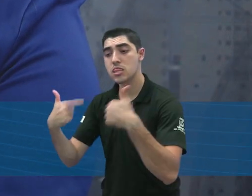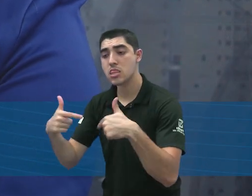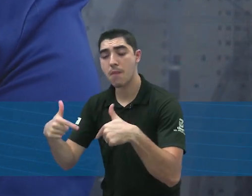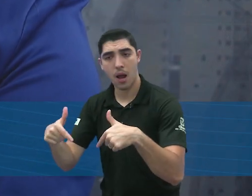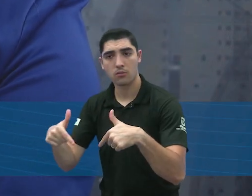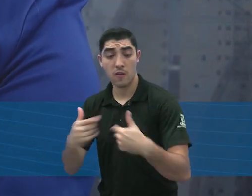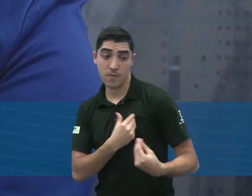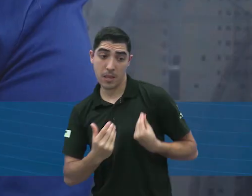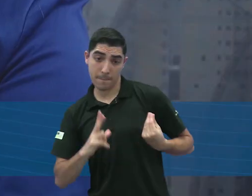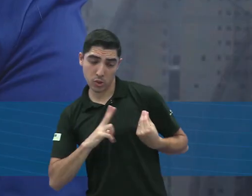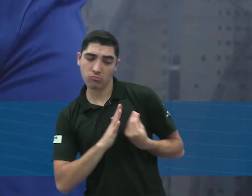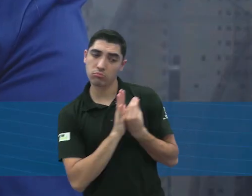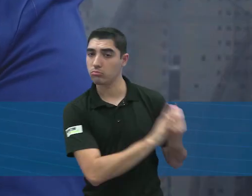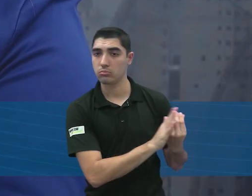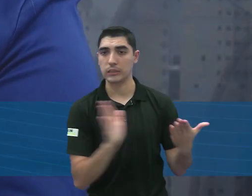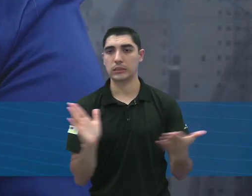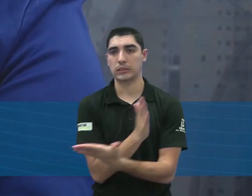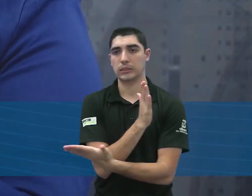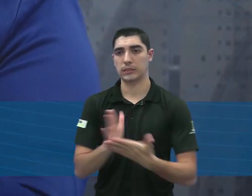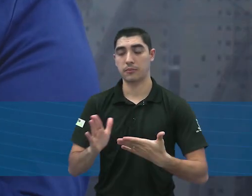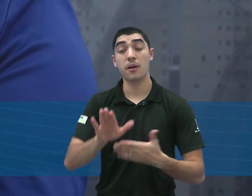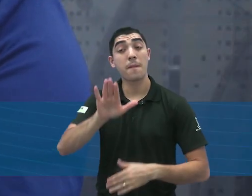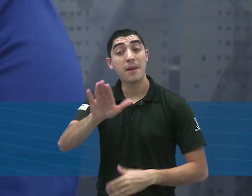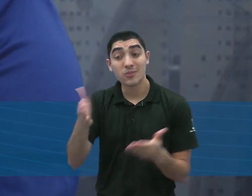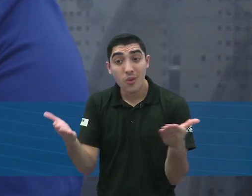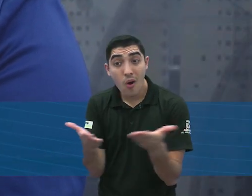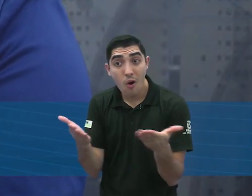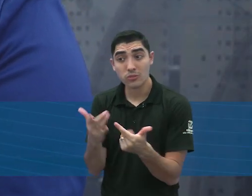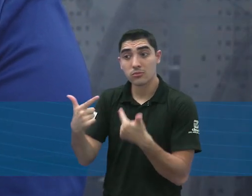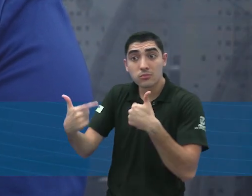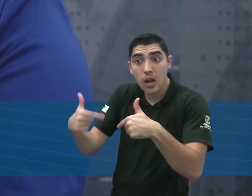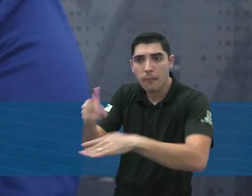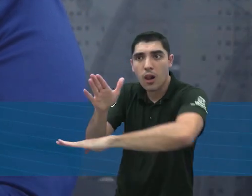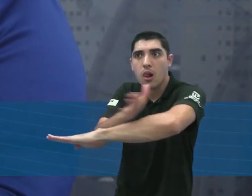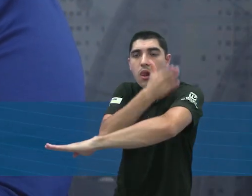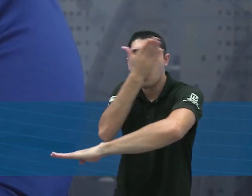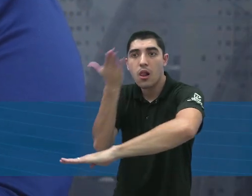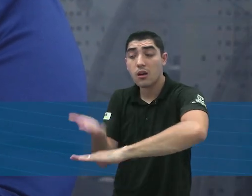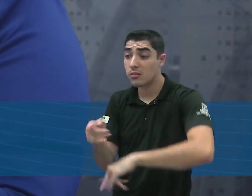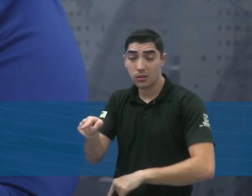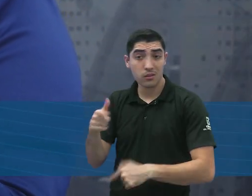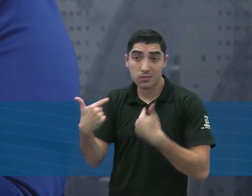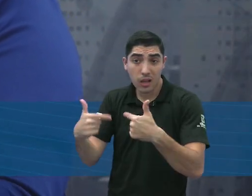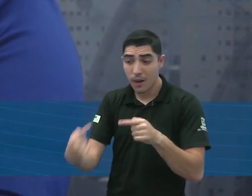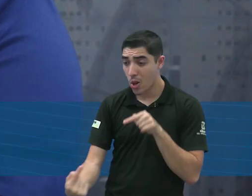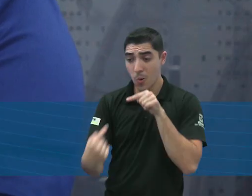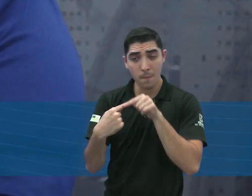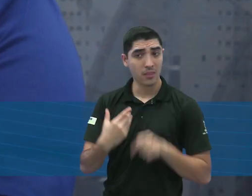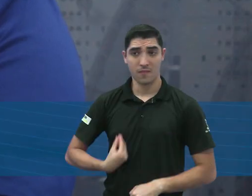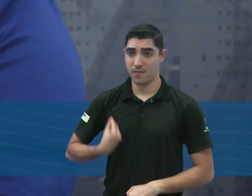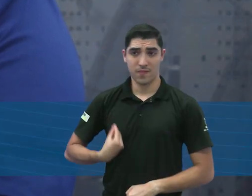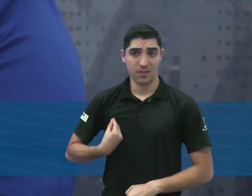que eu fui contratado. Hoje, como nós ficamos cada vez mais envolvidos com o trabalho faz parte da gente, mas a